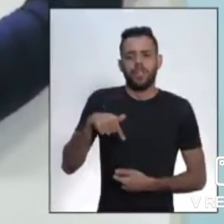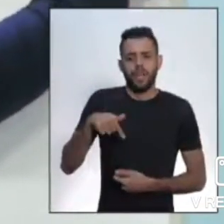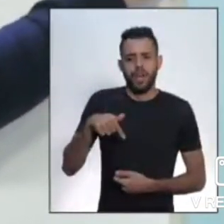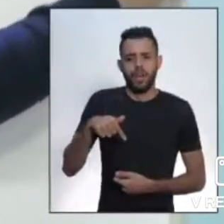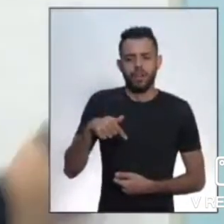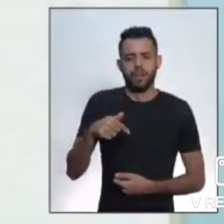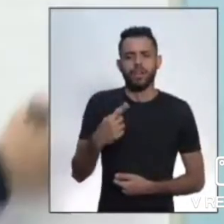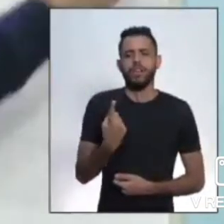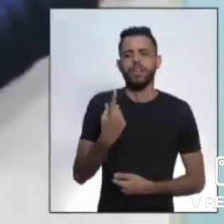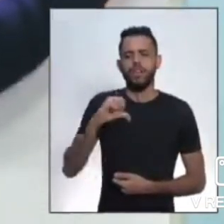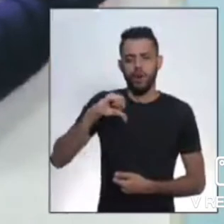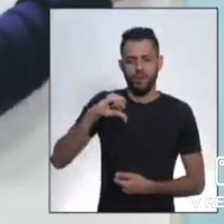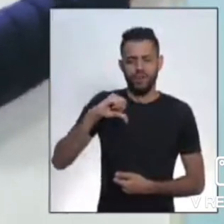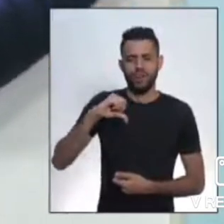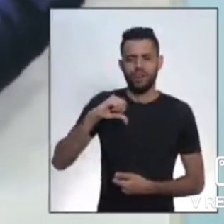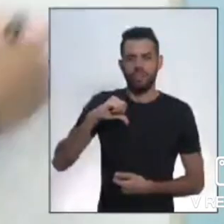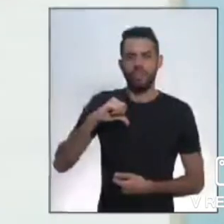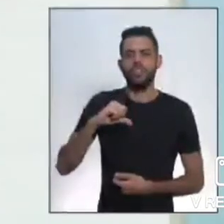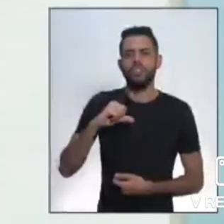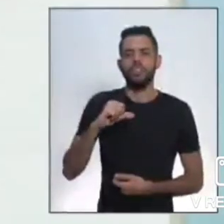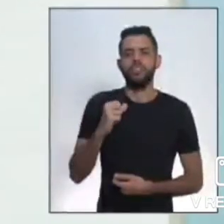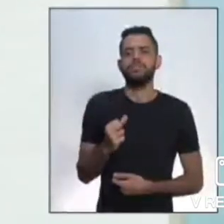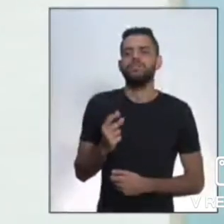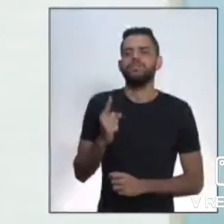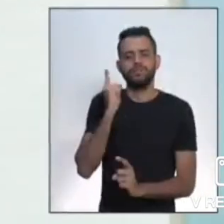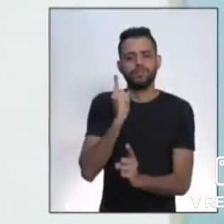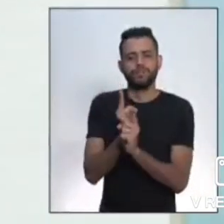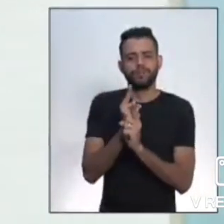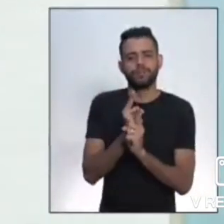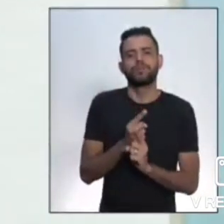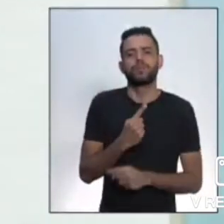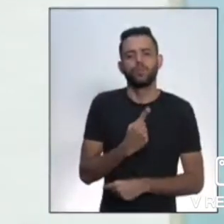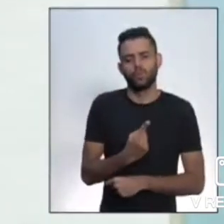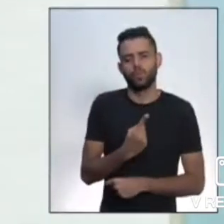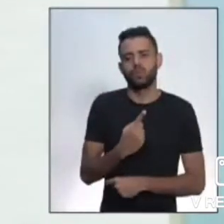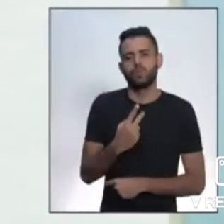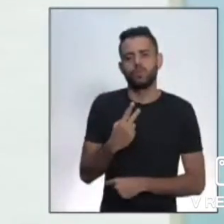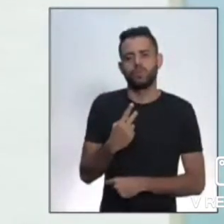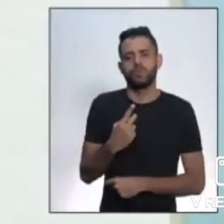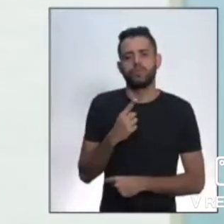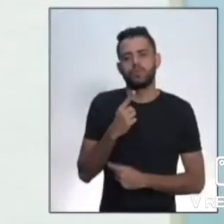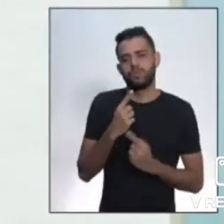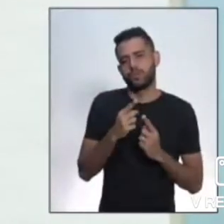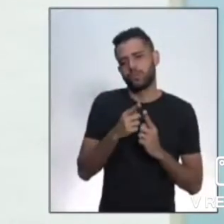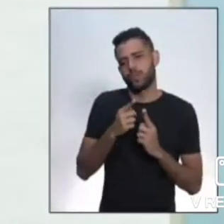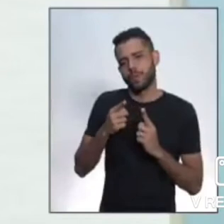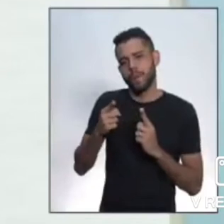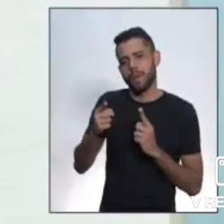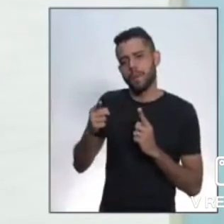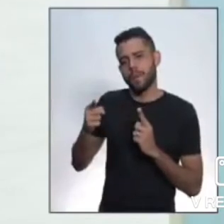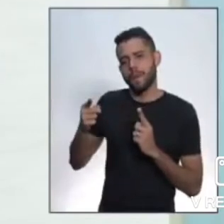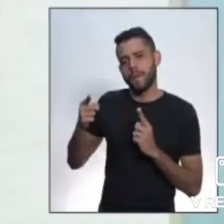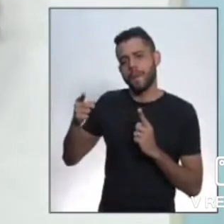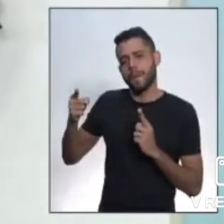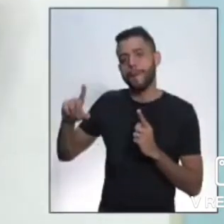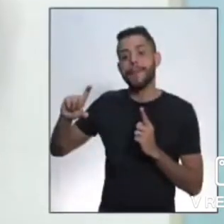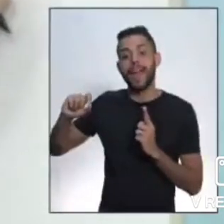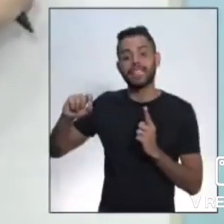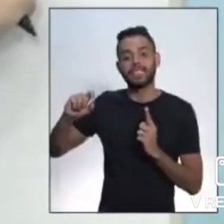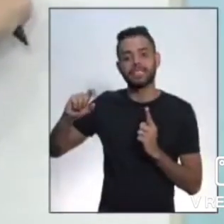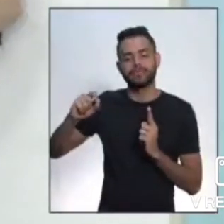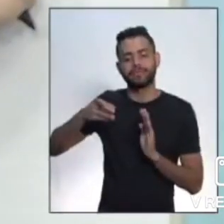17, 19. Meu décimo termo, ó. 1, 2, 3, 4, 5,